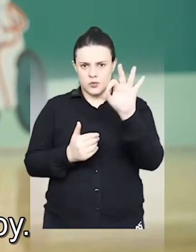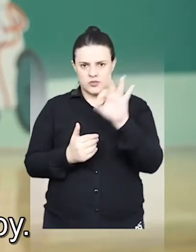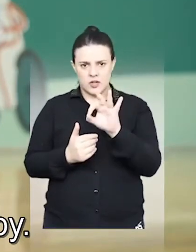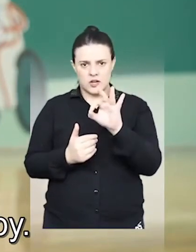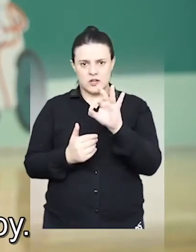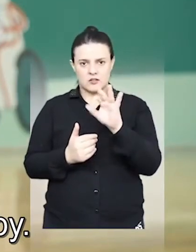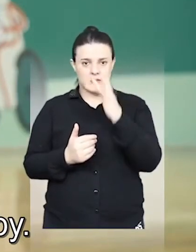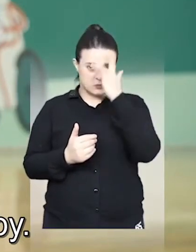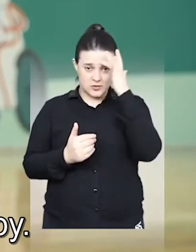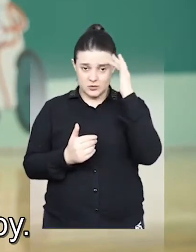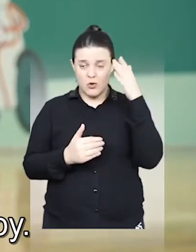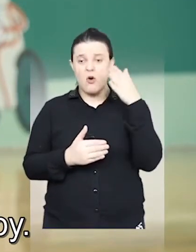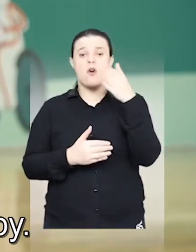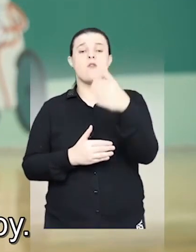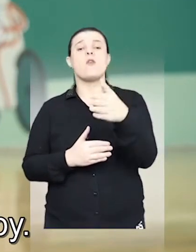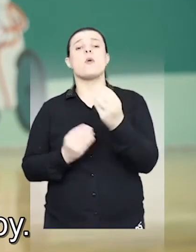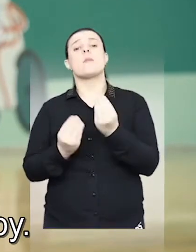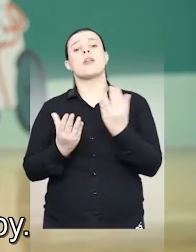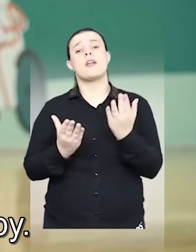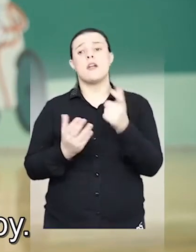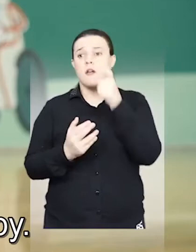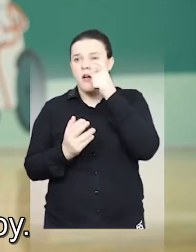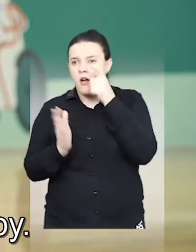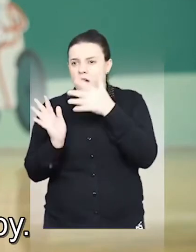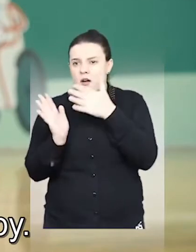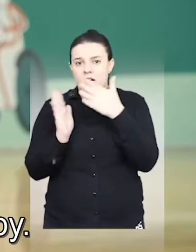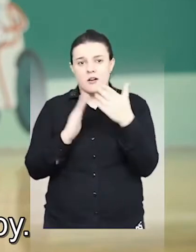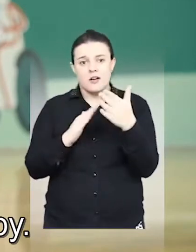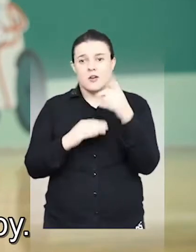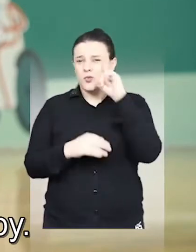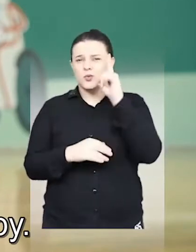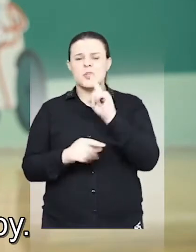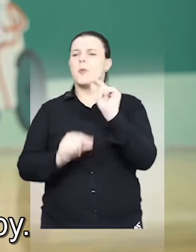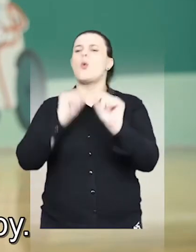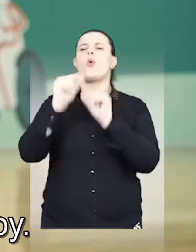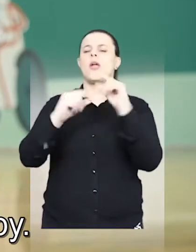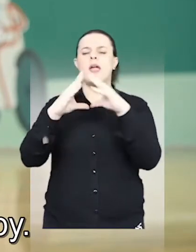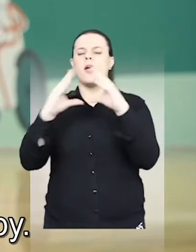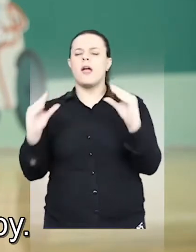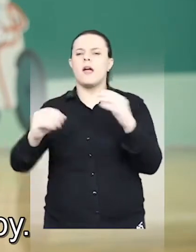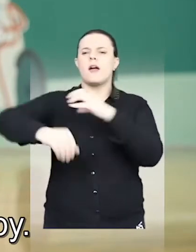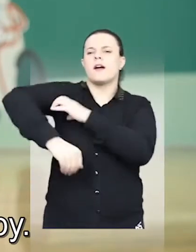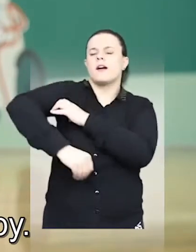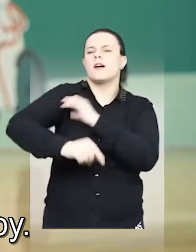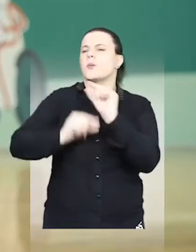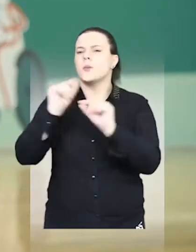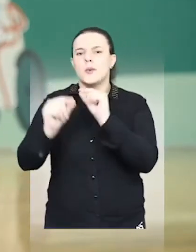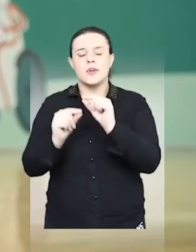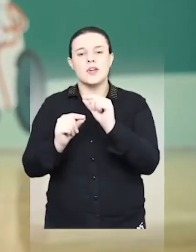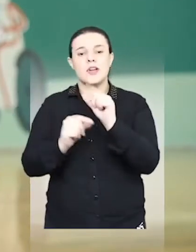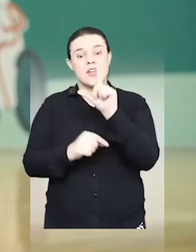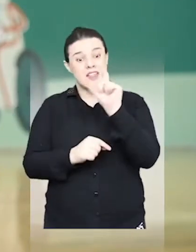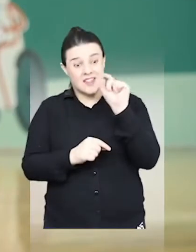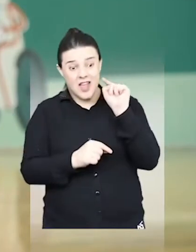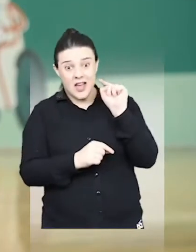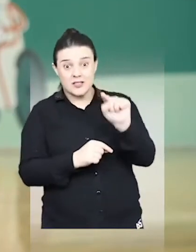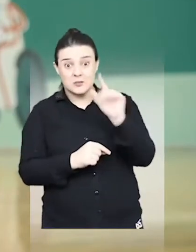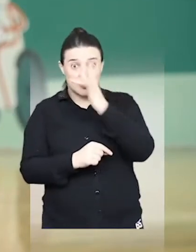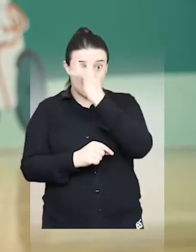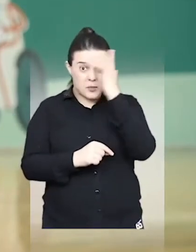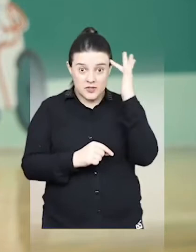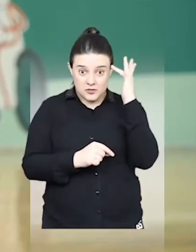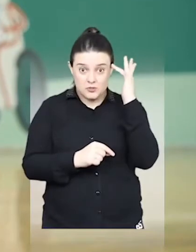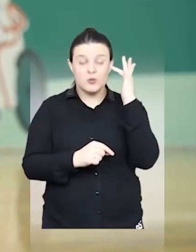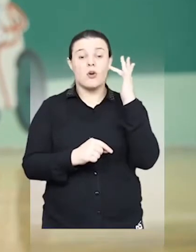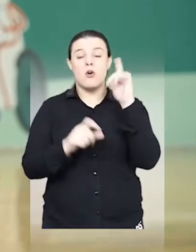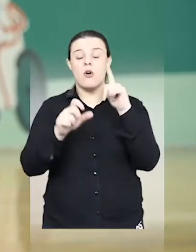80% ali estavam ali para assistir, né? Eu nem sabia o que era rugby. E, poxa, são 10 mil